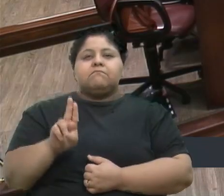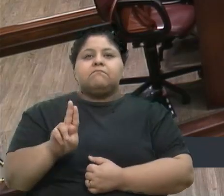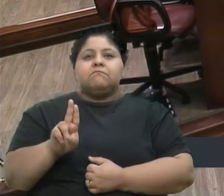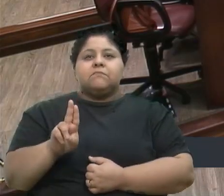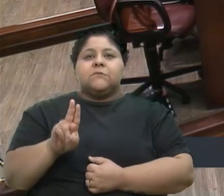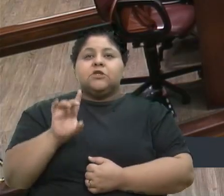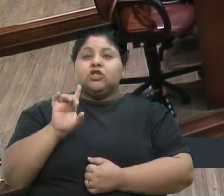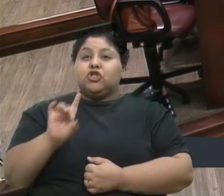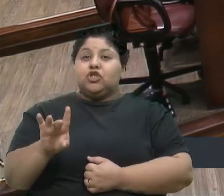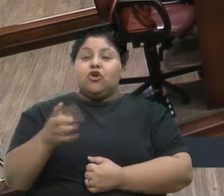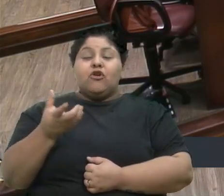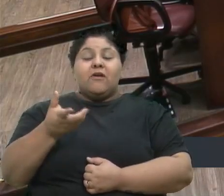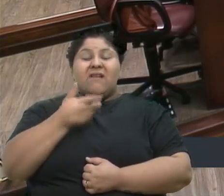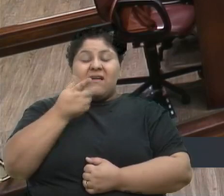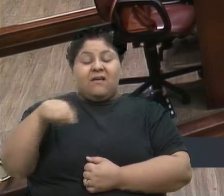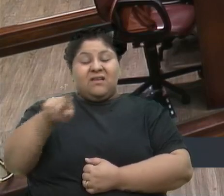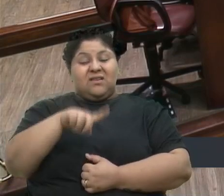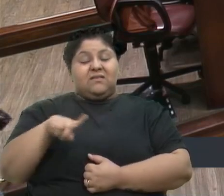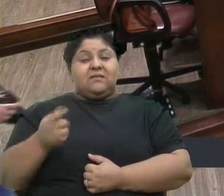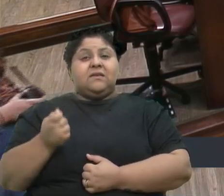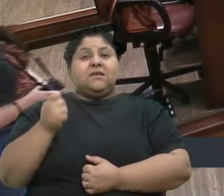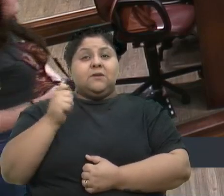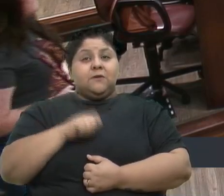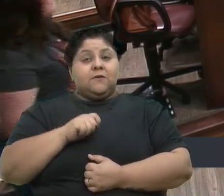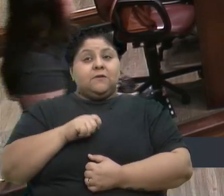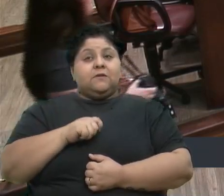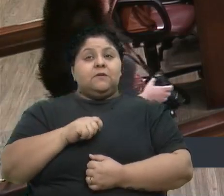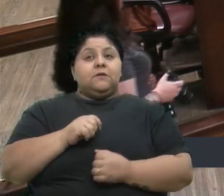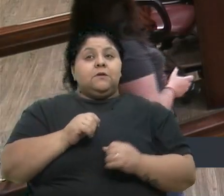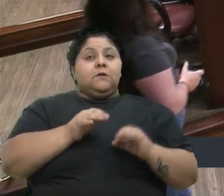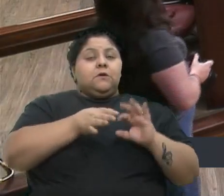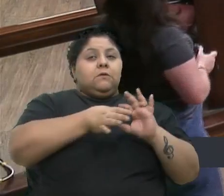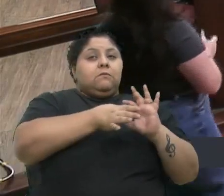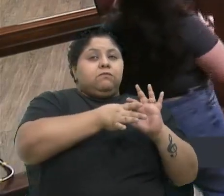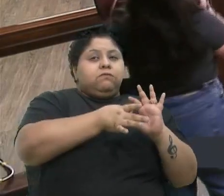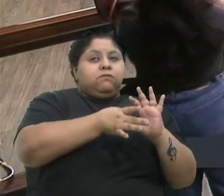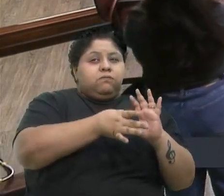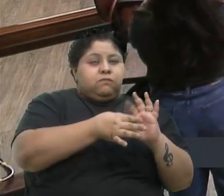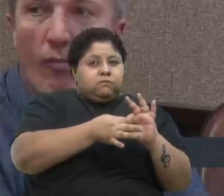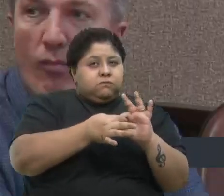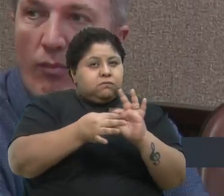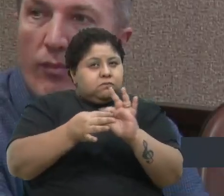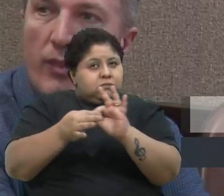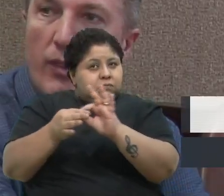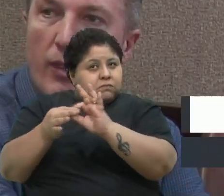só quero dizer que a gente precisa contextualizar